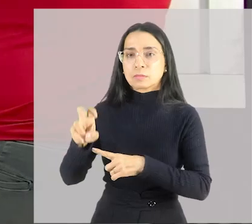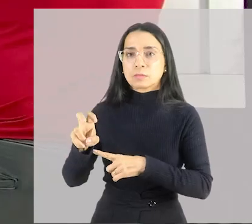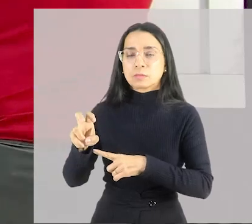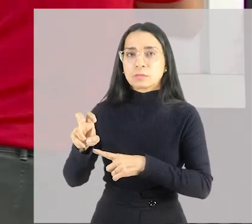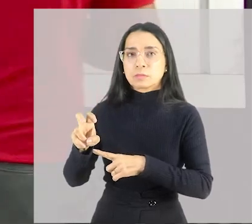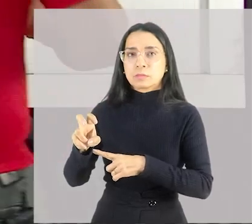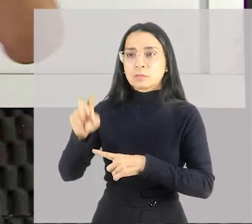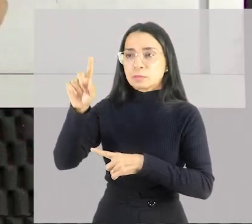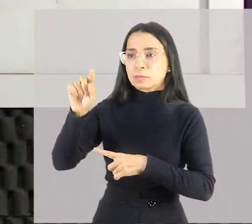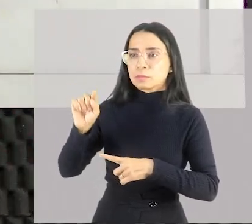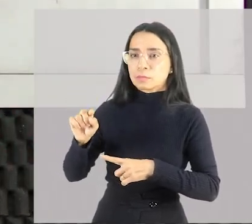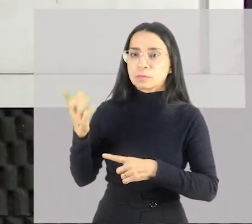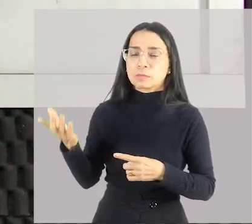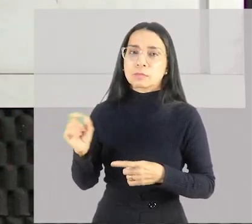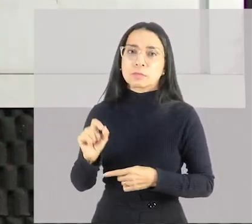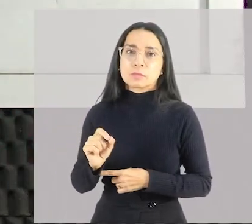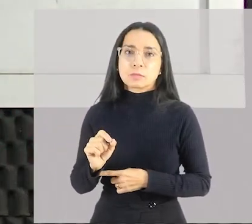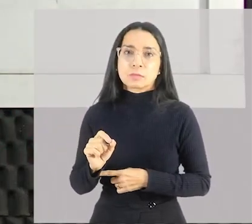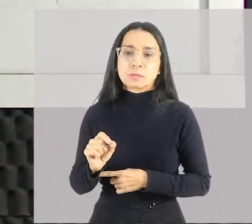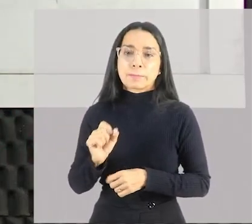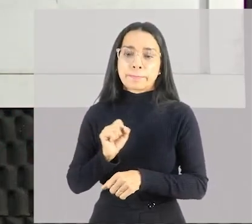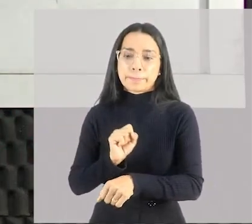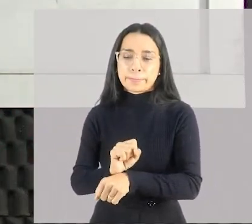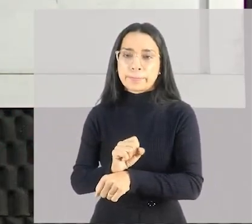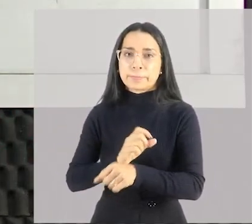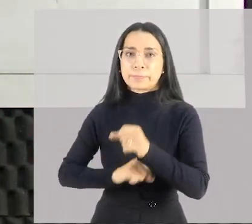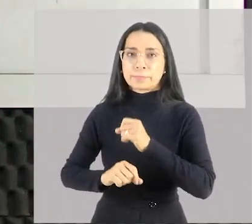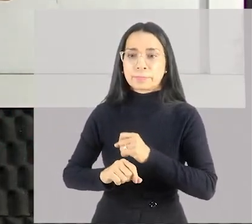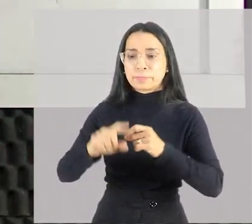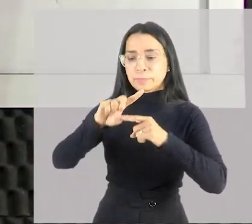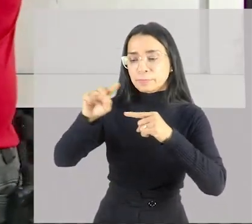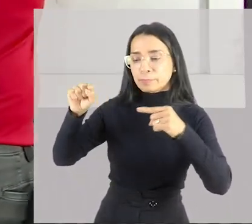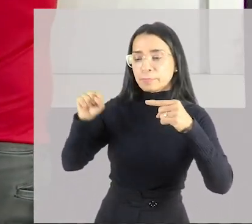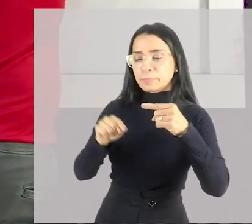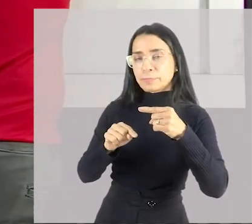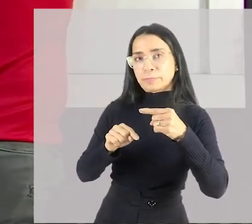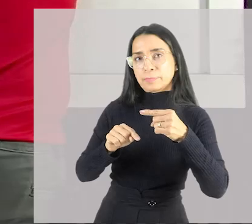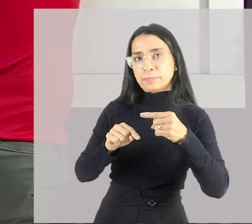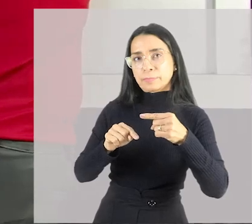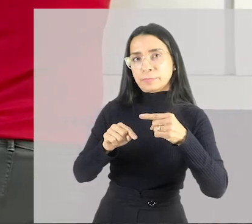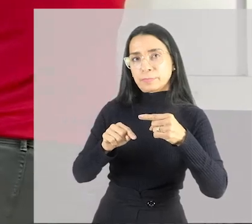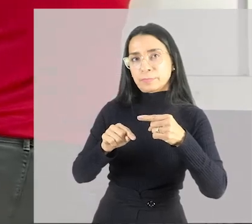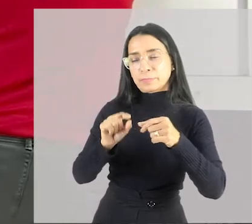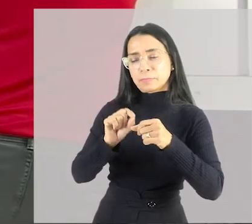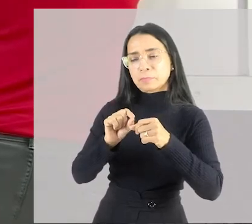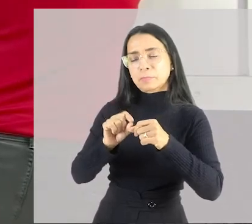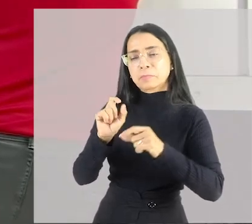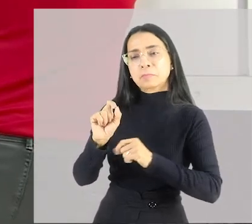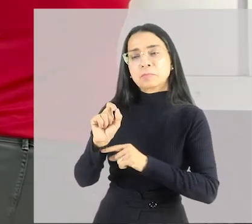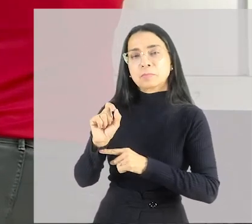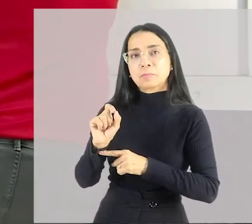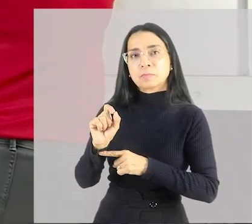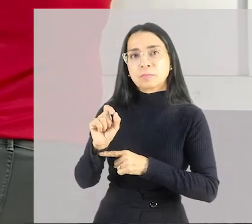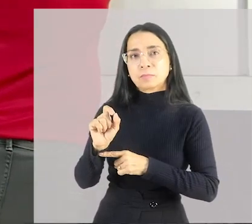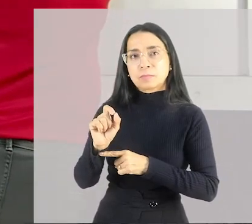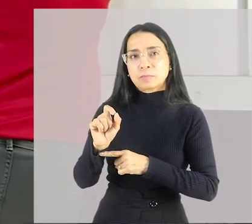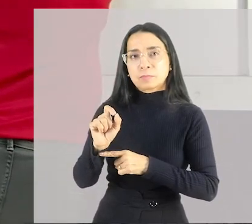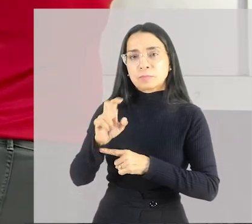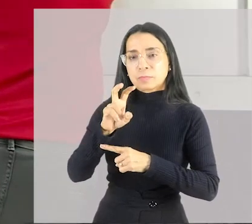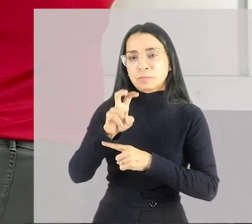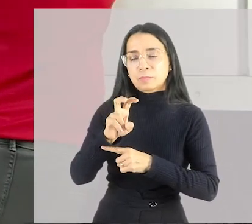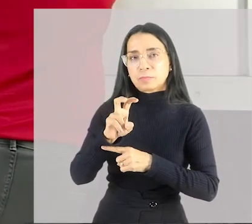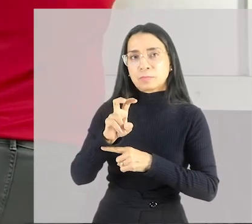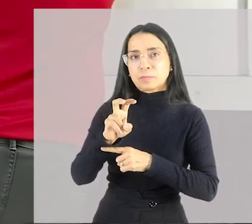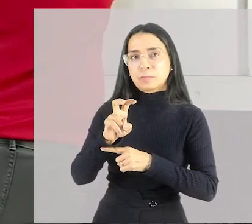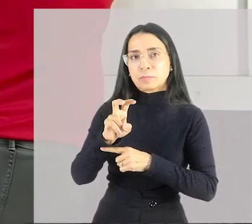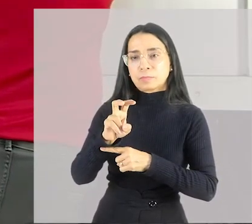fatorial parei aqui tá embaixo eu vou fazer o quê o 5